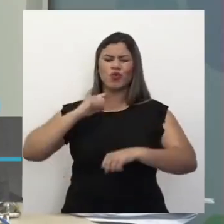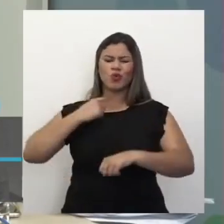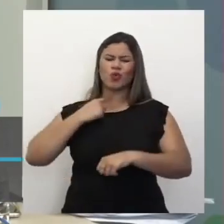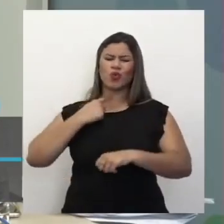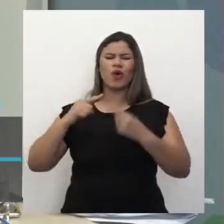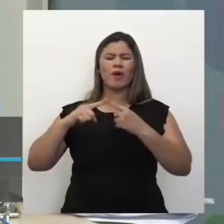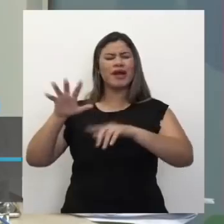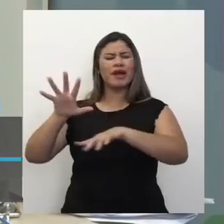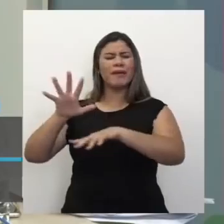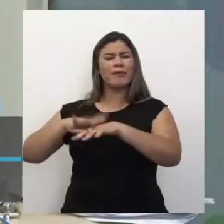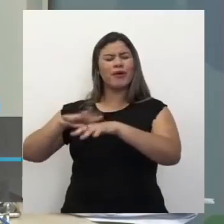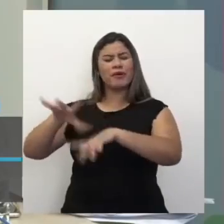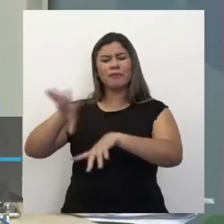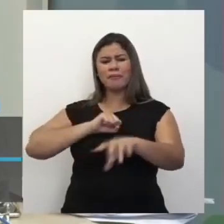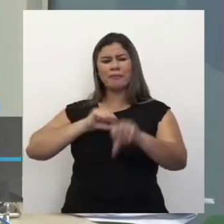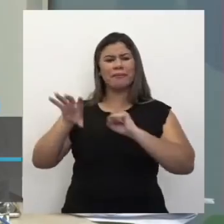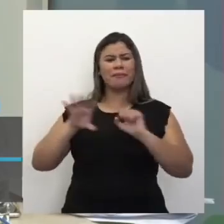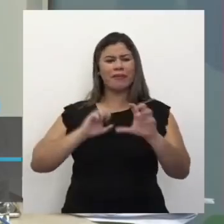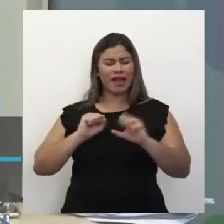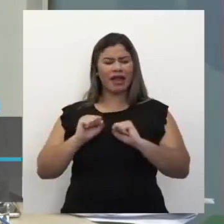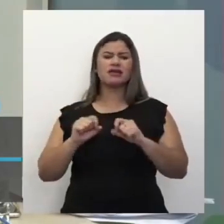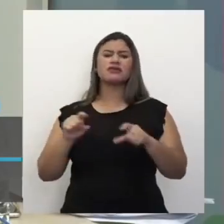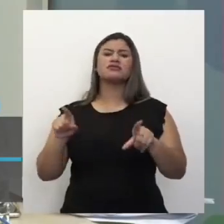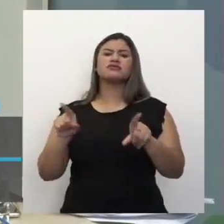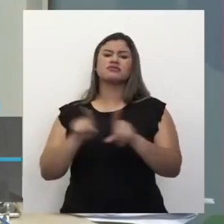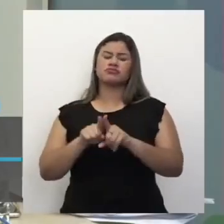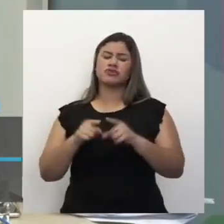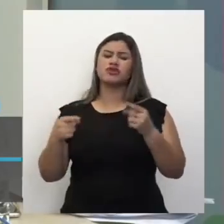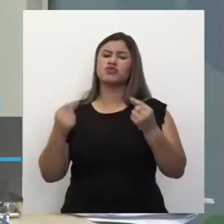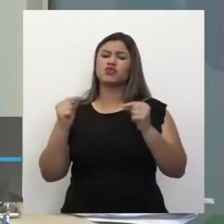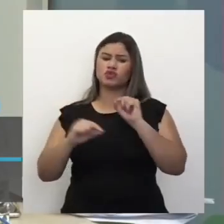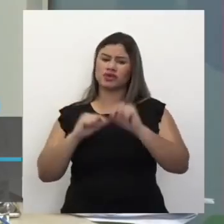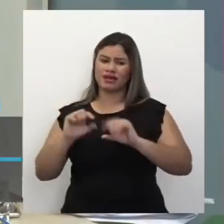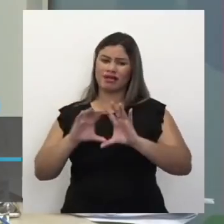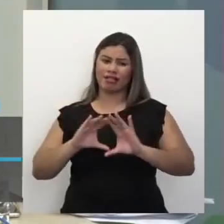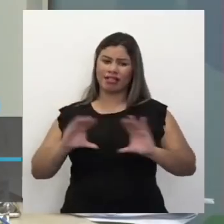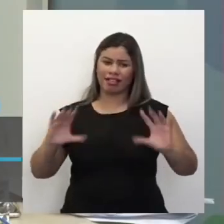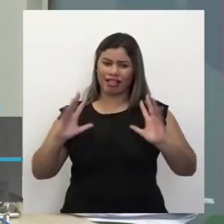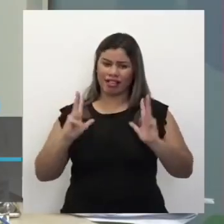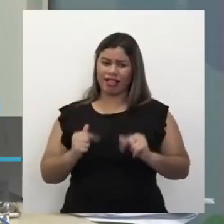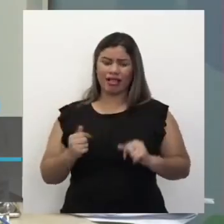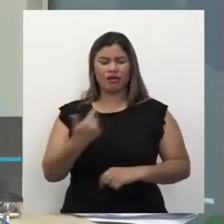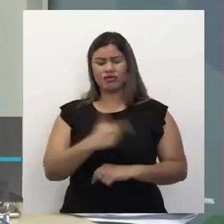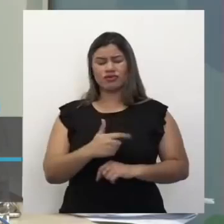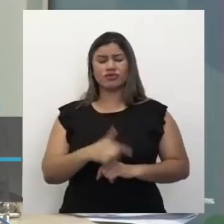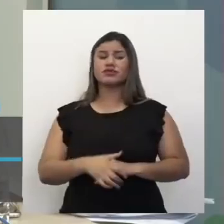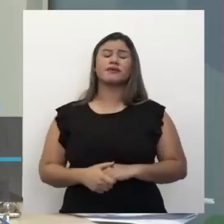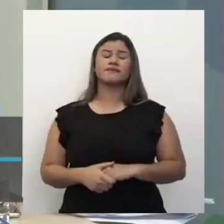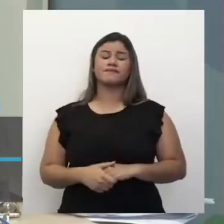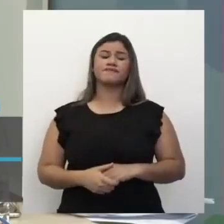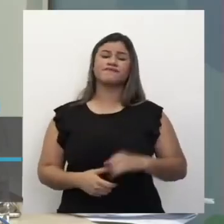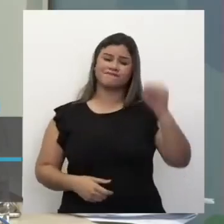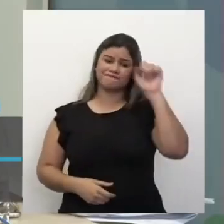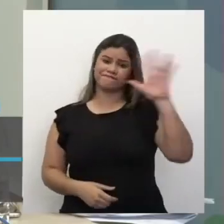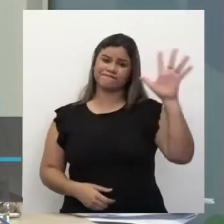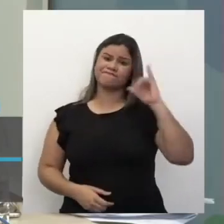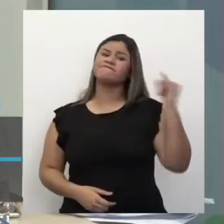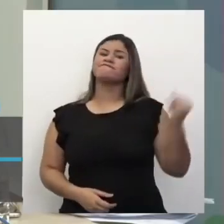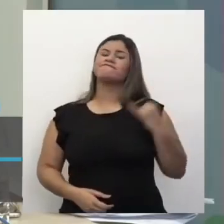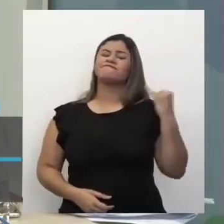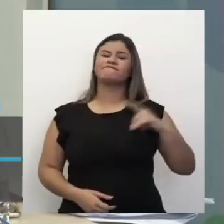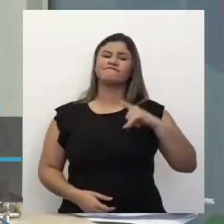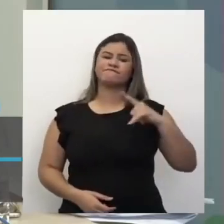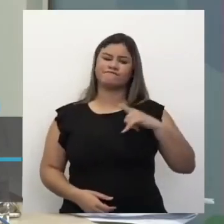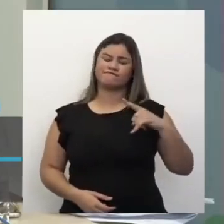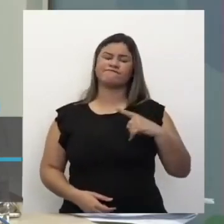de contaminações e decorrentes do saneamento básico que ficou muito prejudicado e tal. Então a reflexão acho que foi bem válida, né? Opa, a